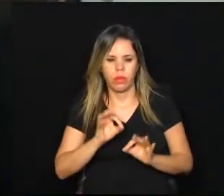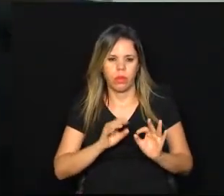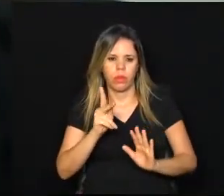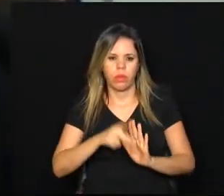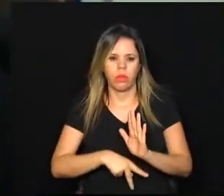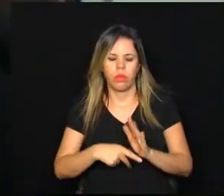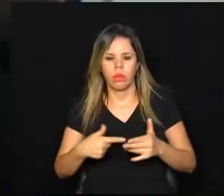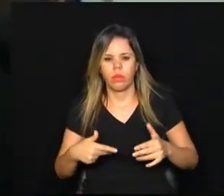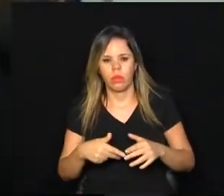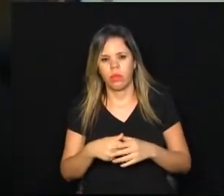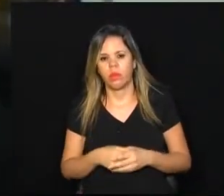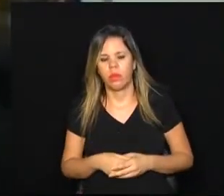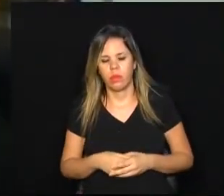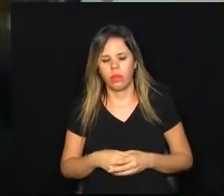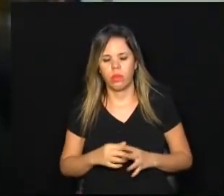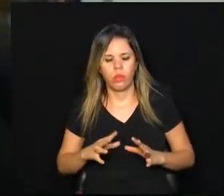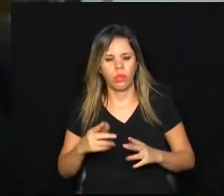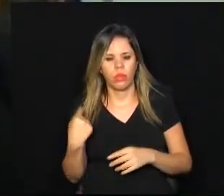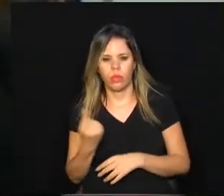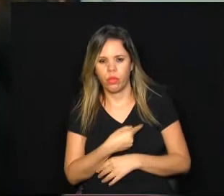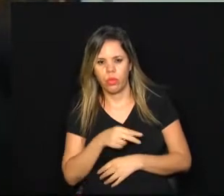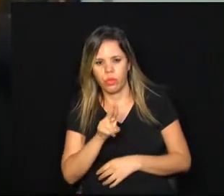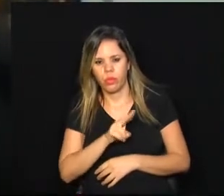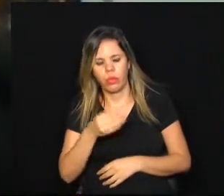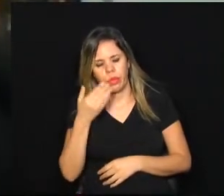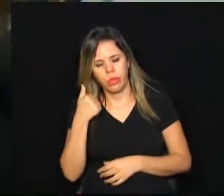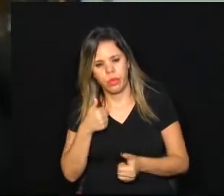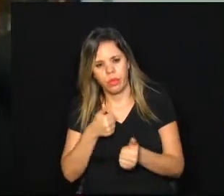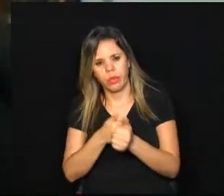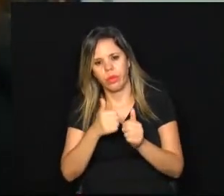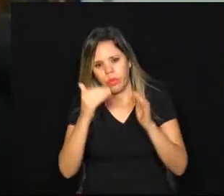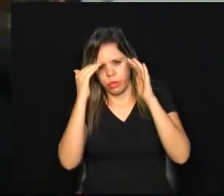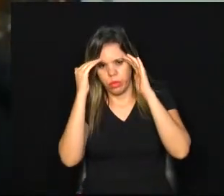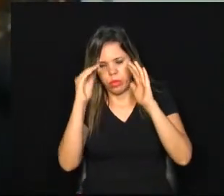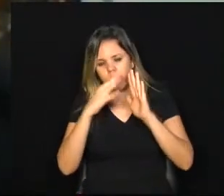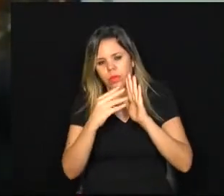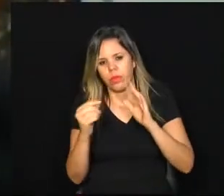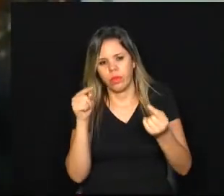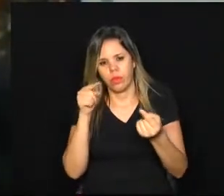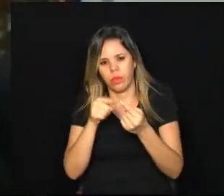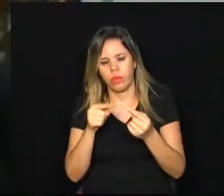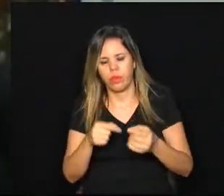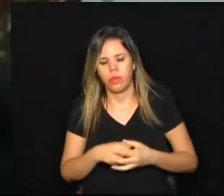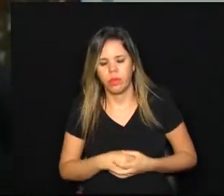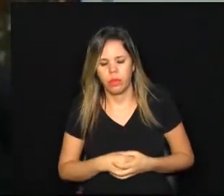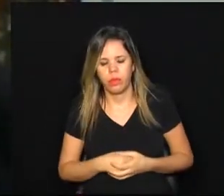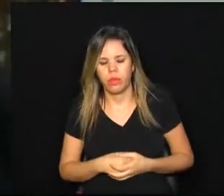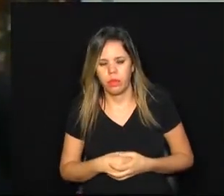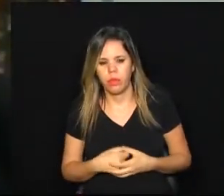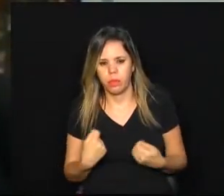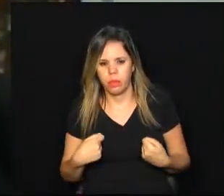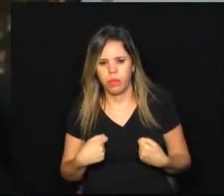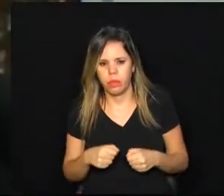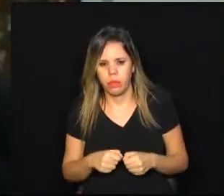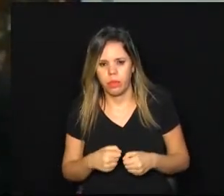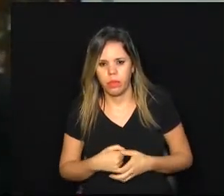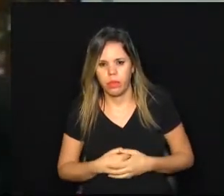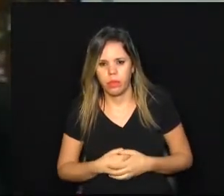bacias, que é um instrumento só para todos nós, seguimos a lição de casa e atingimos os objetivos. É isso que temos que fazer.